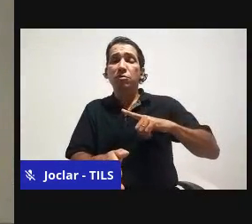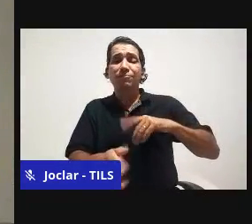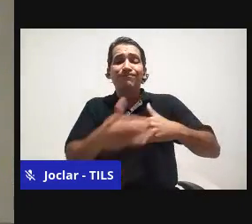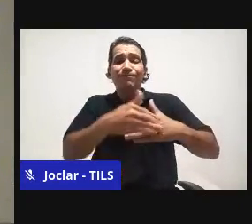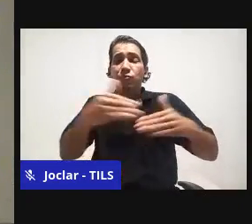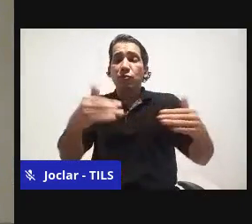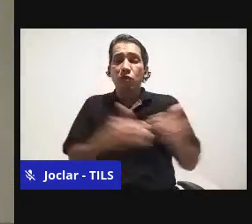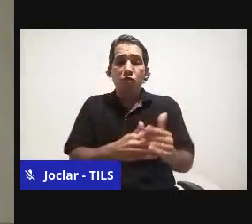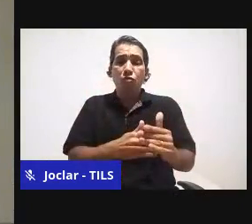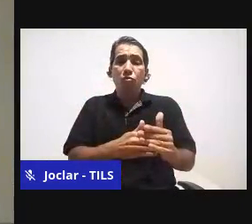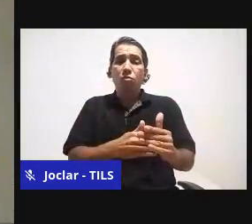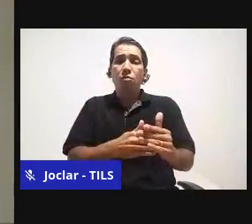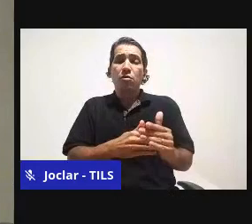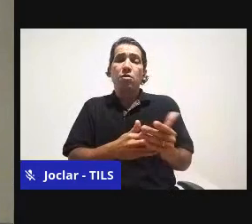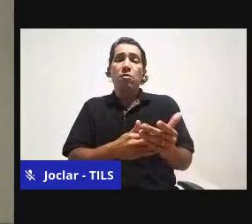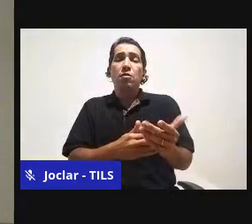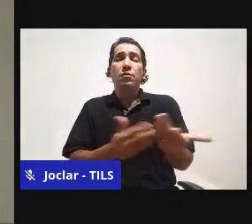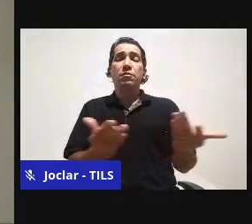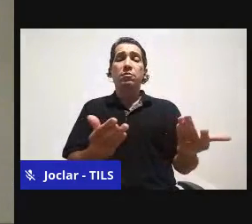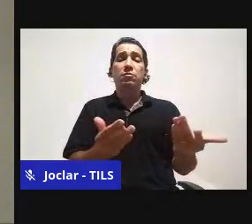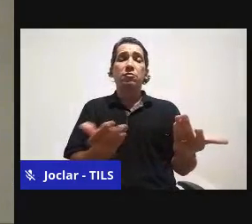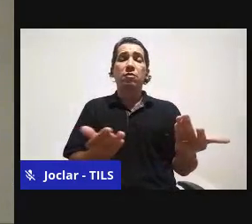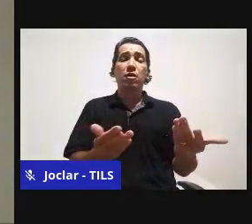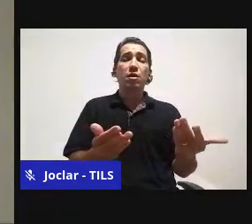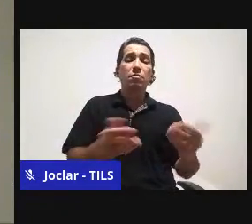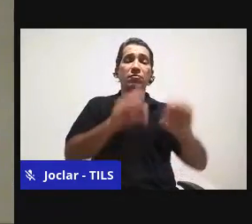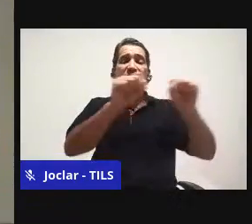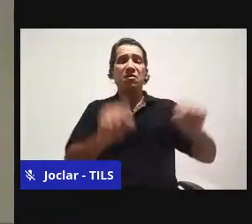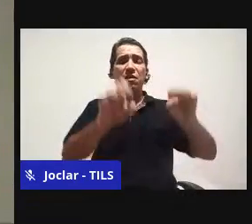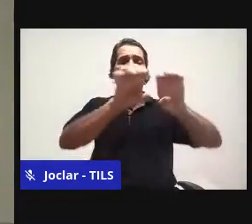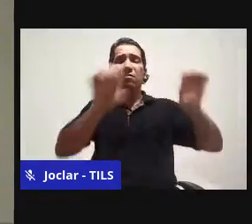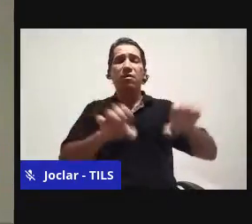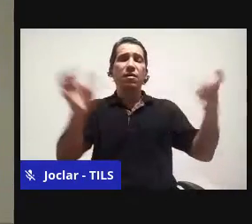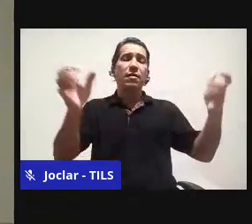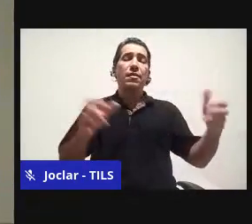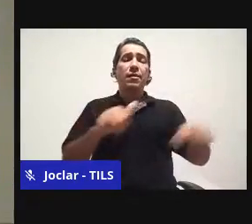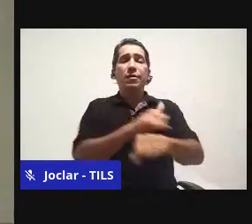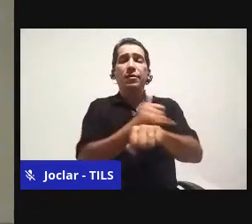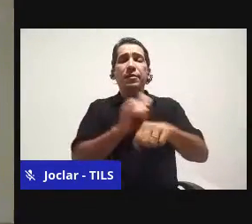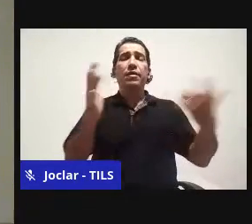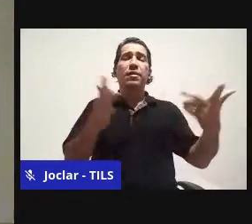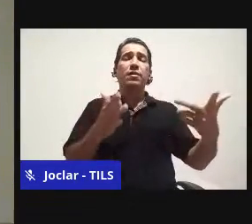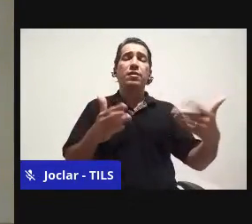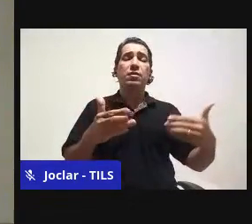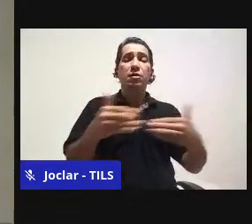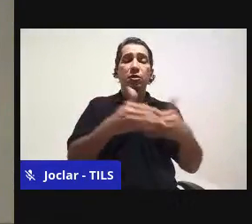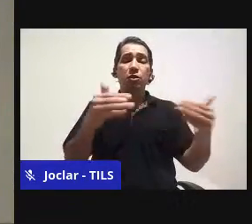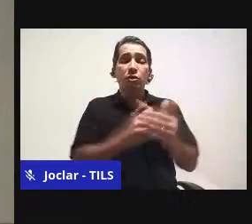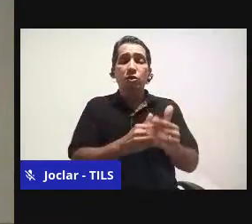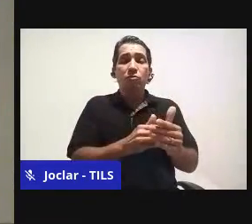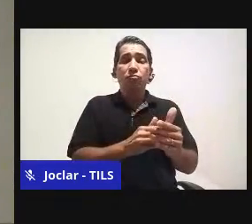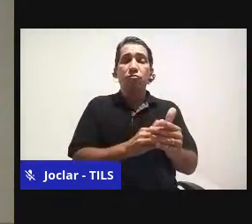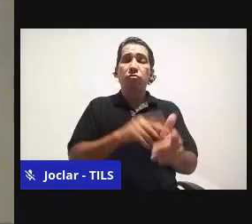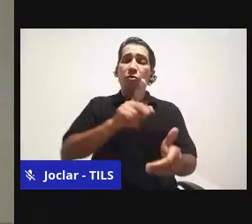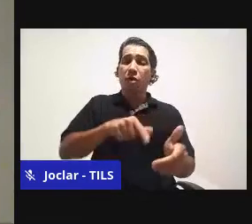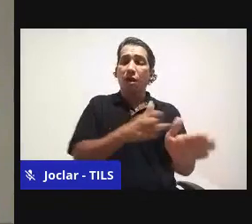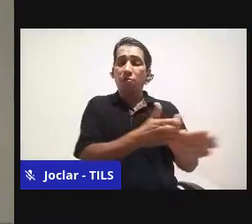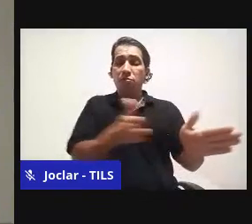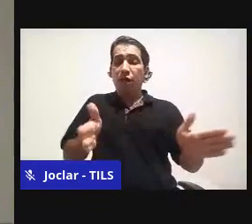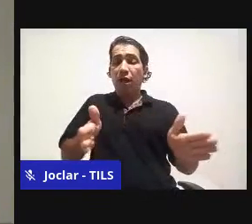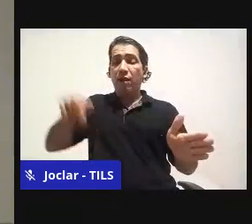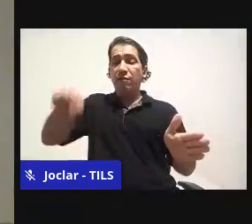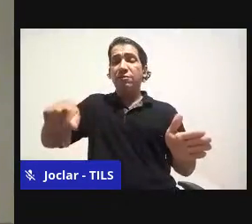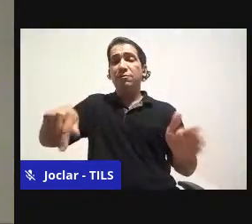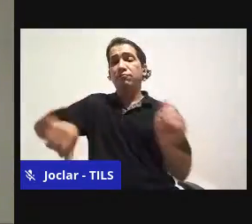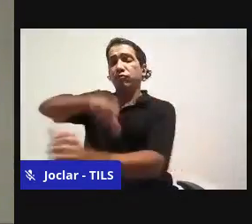bem lembrado, né, pelo professor Rafael, que a nossa cultura, o nosso